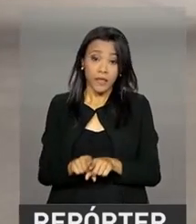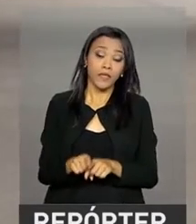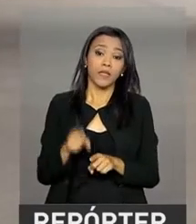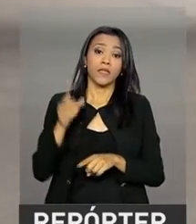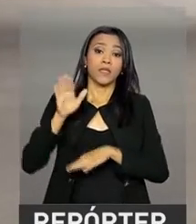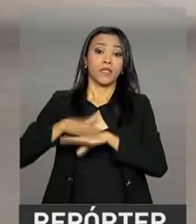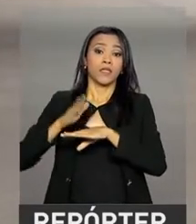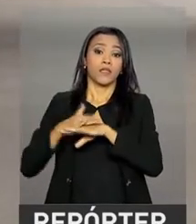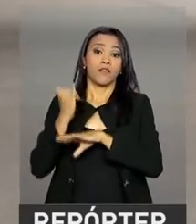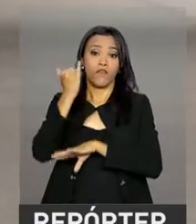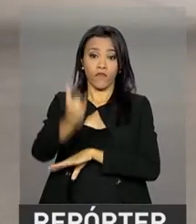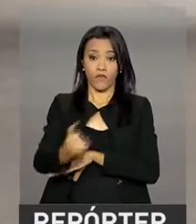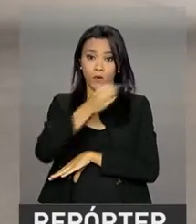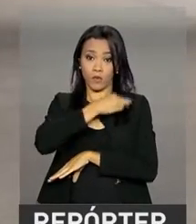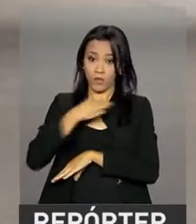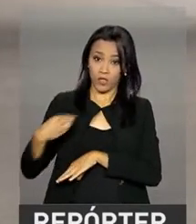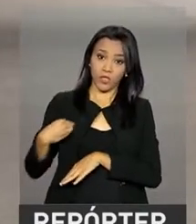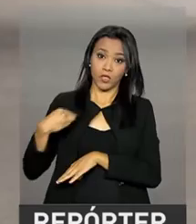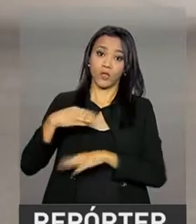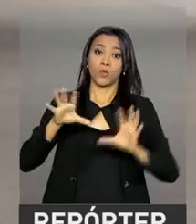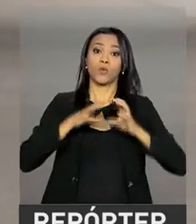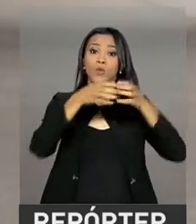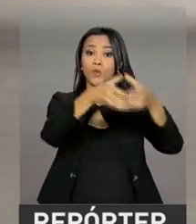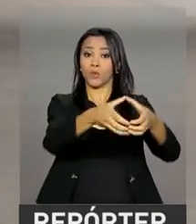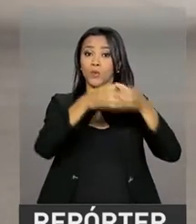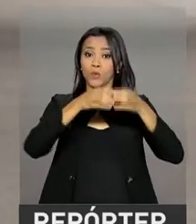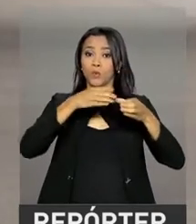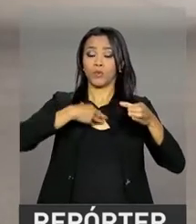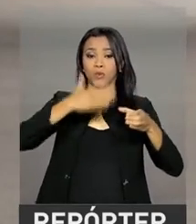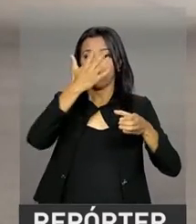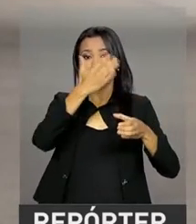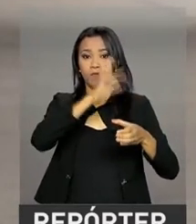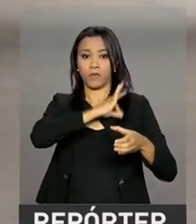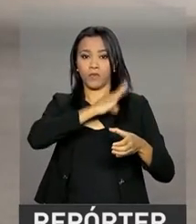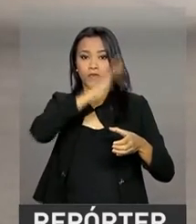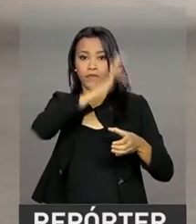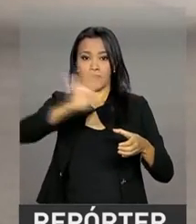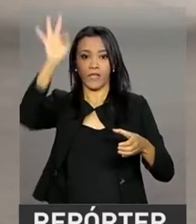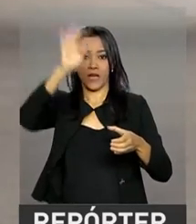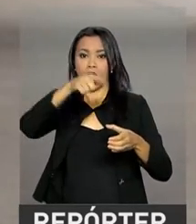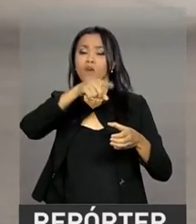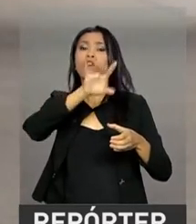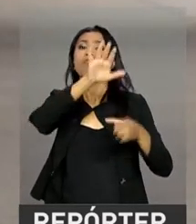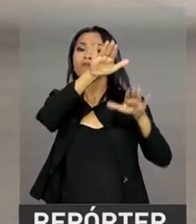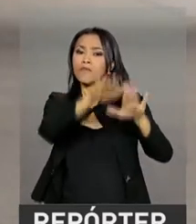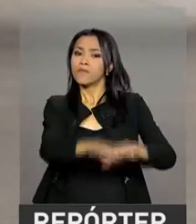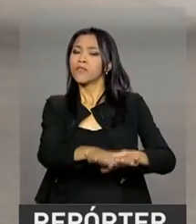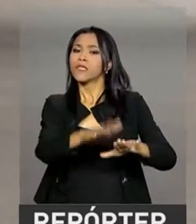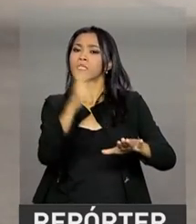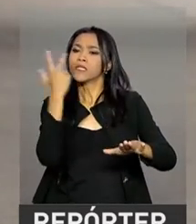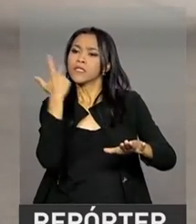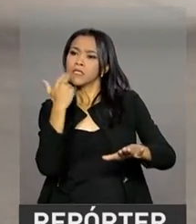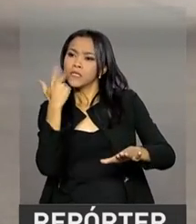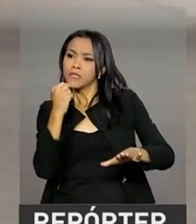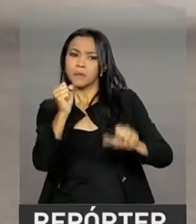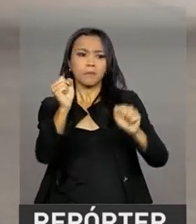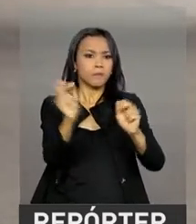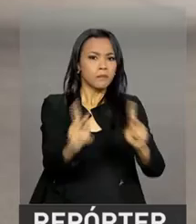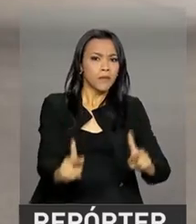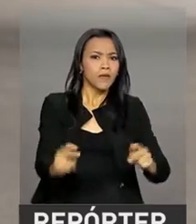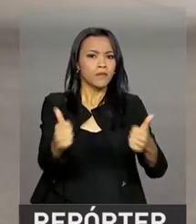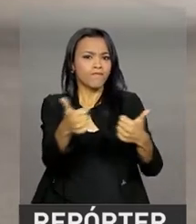ministro as tropas federais só vão deixar o estado do espírito santo quando a situação estiver plenamente